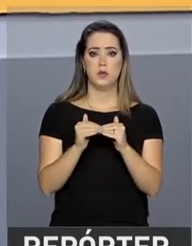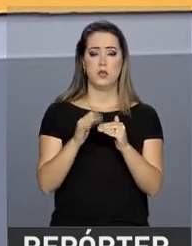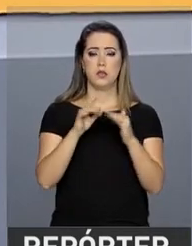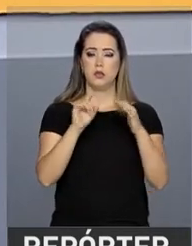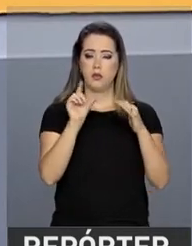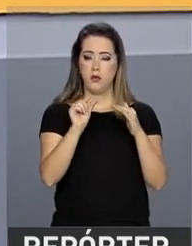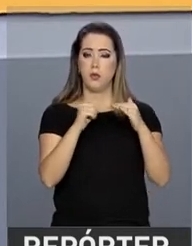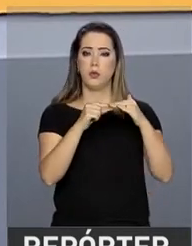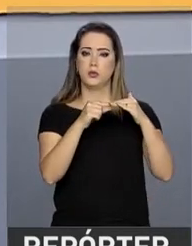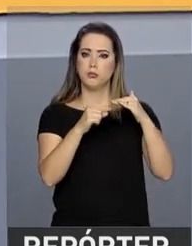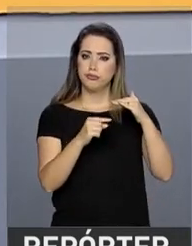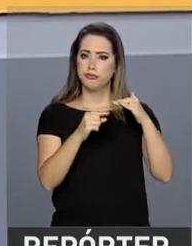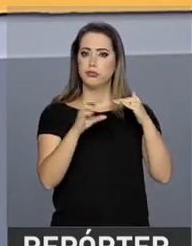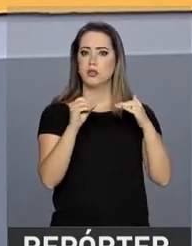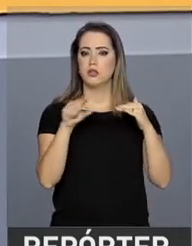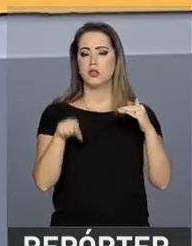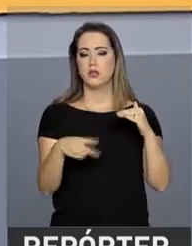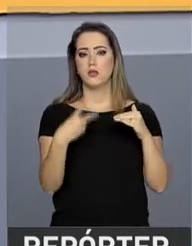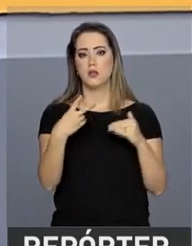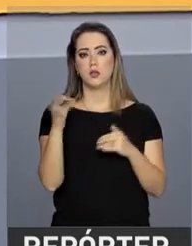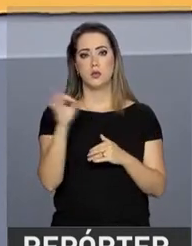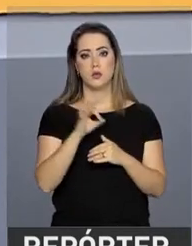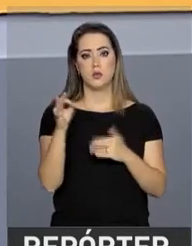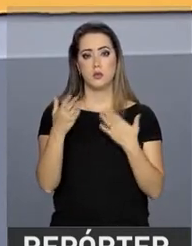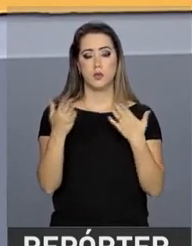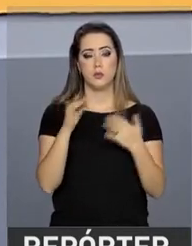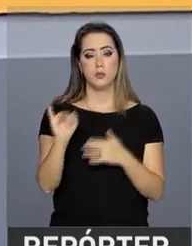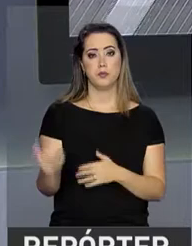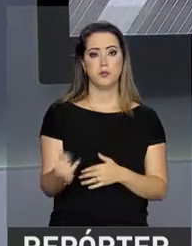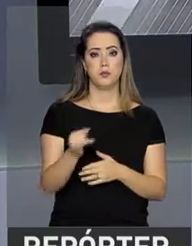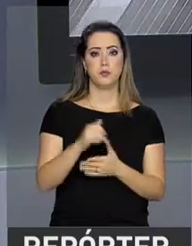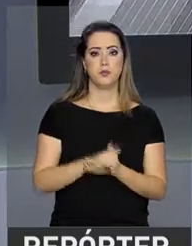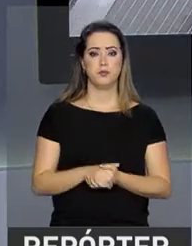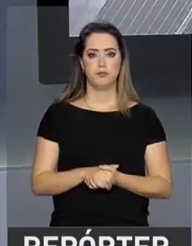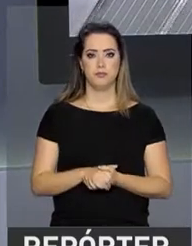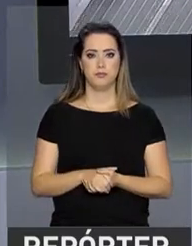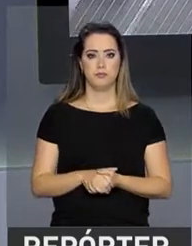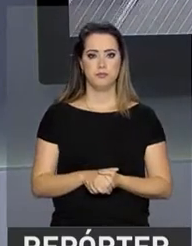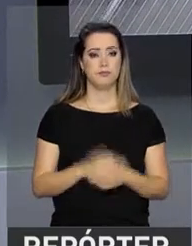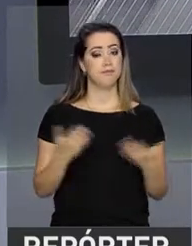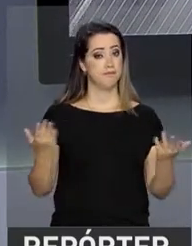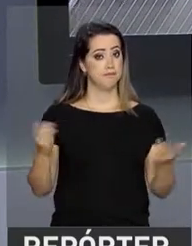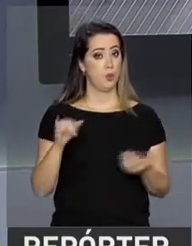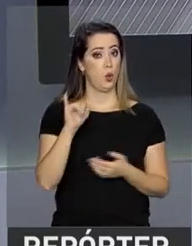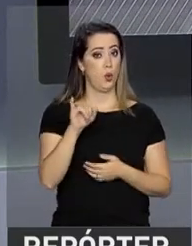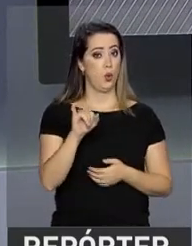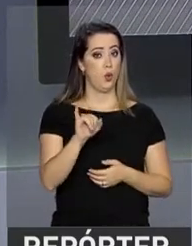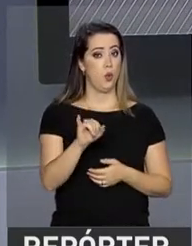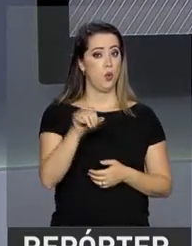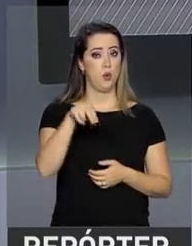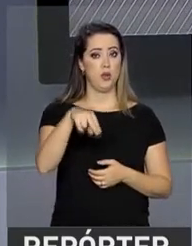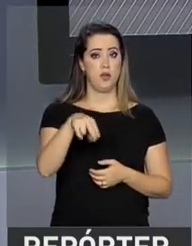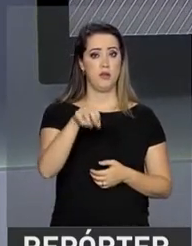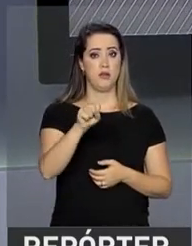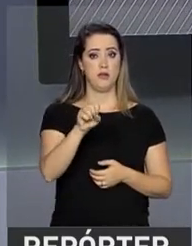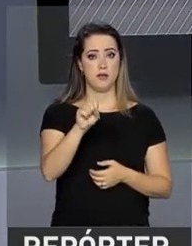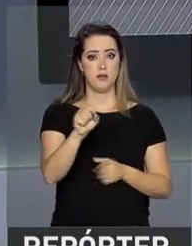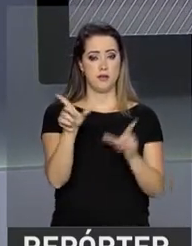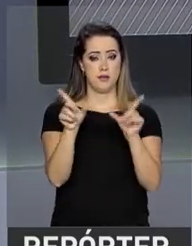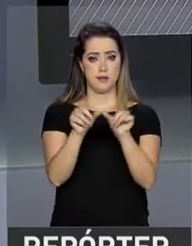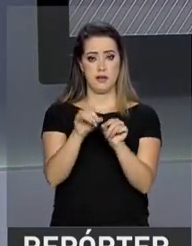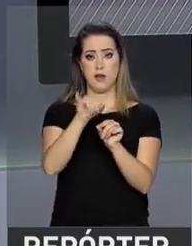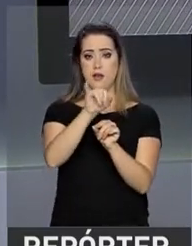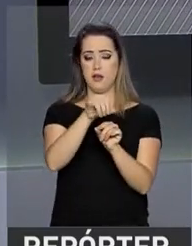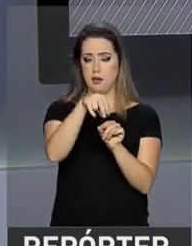leve queda de 0,2 por cento frente a janeiro o inss está convocando os 152